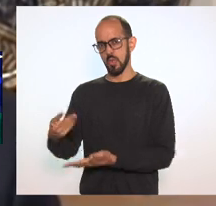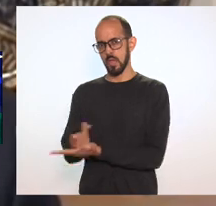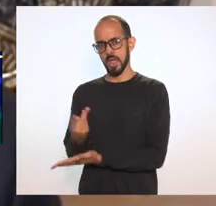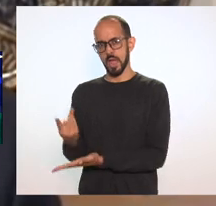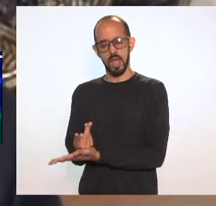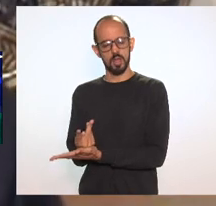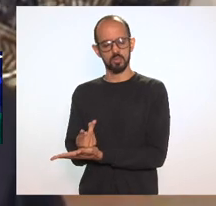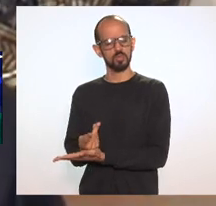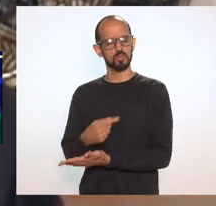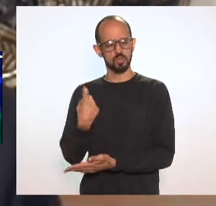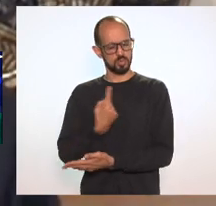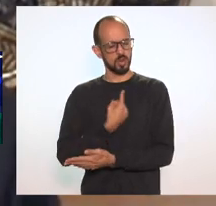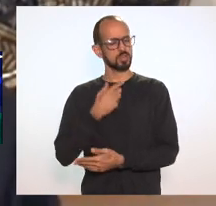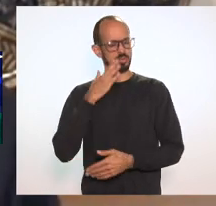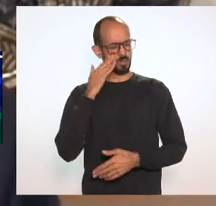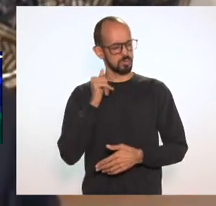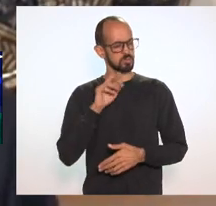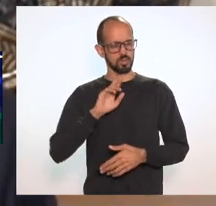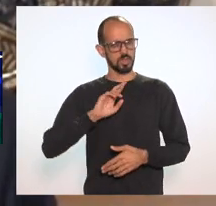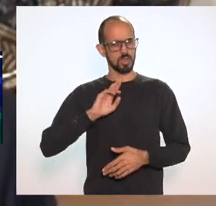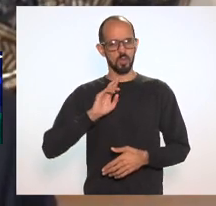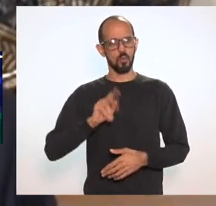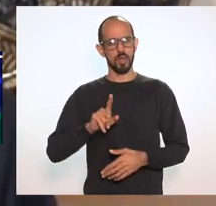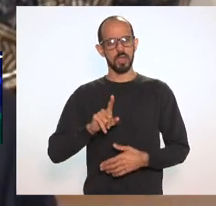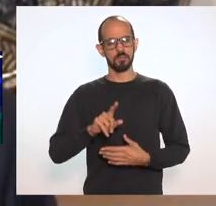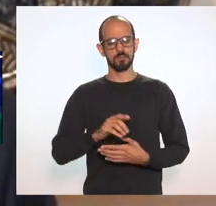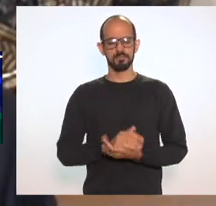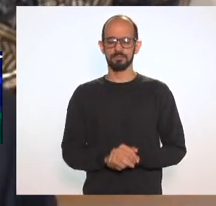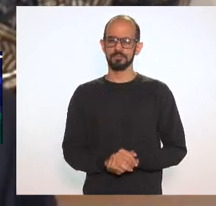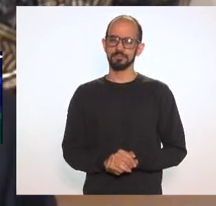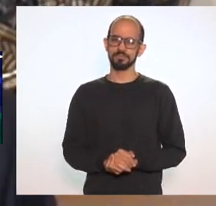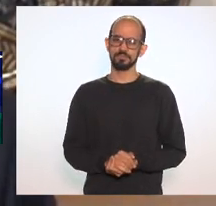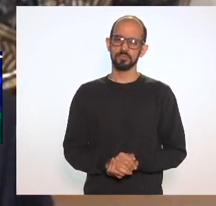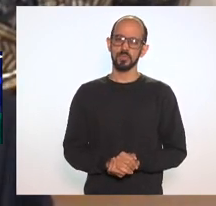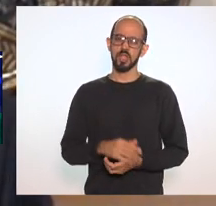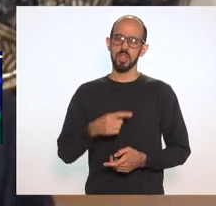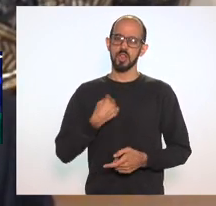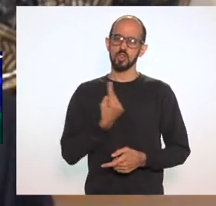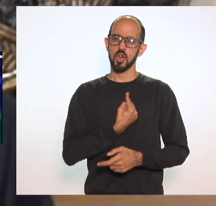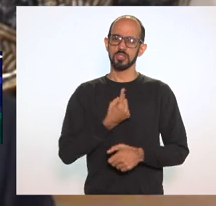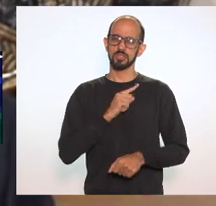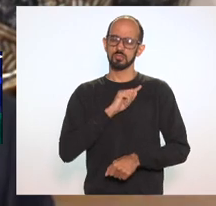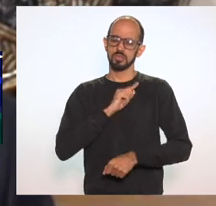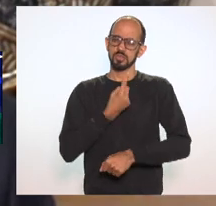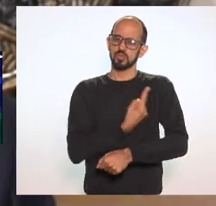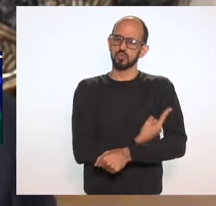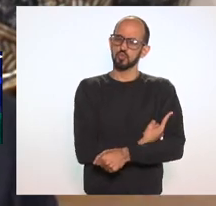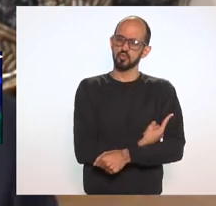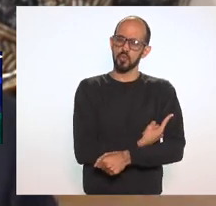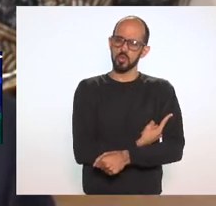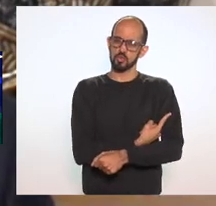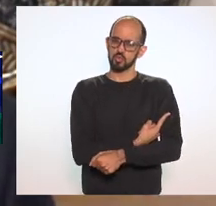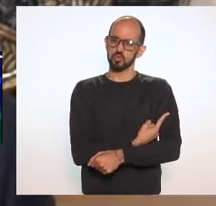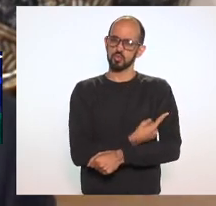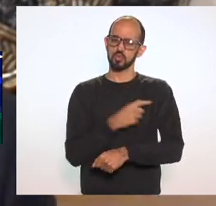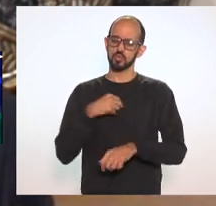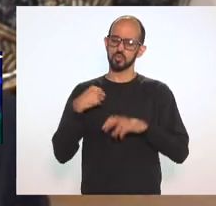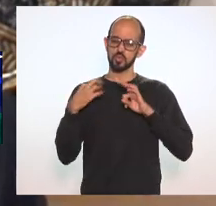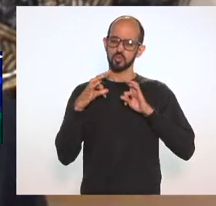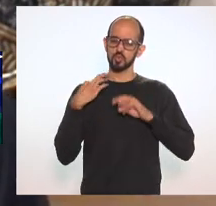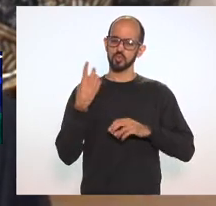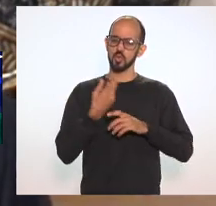assim a gente tem feito um esforço muito grande e aí todos nós deputados